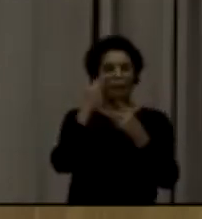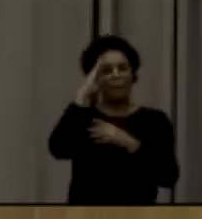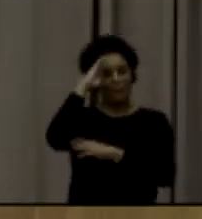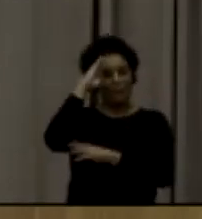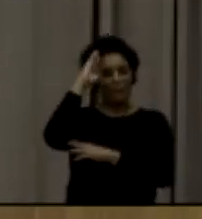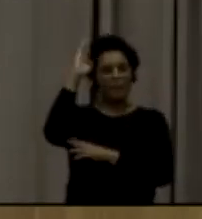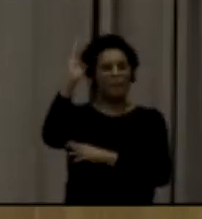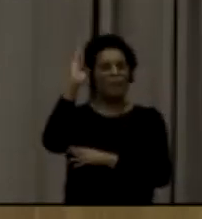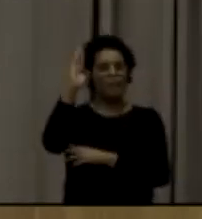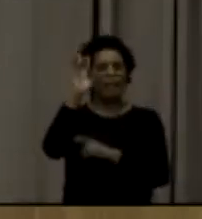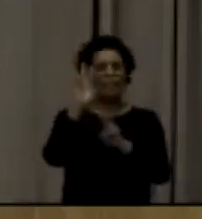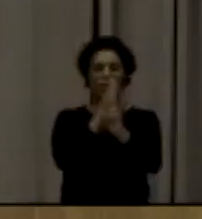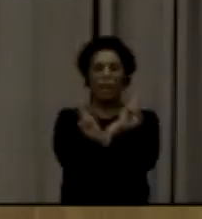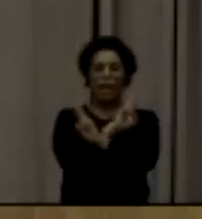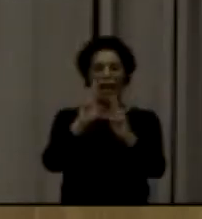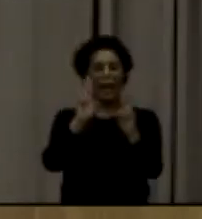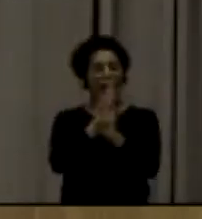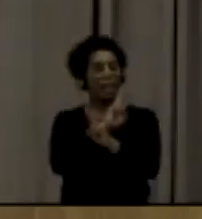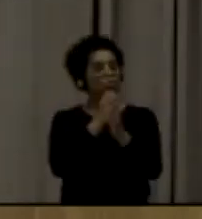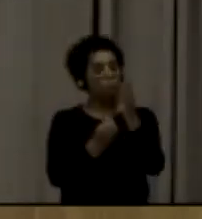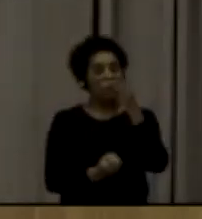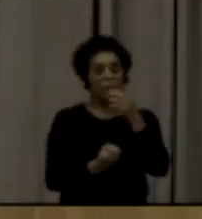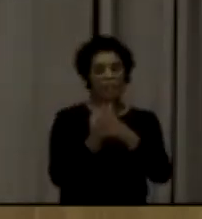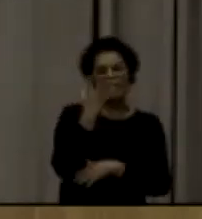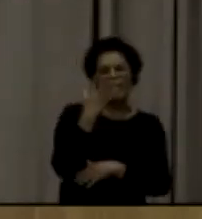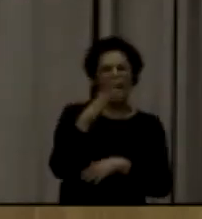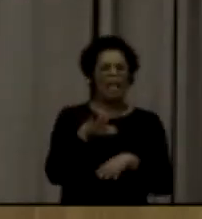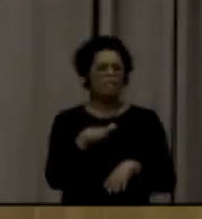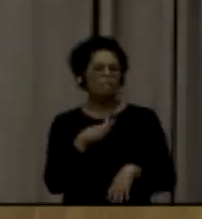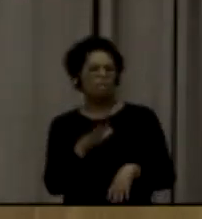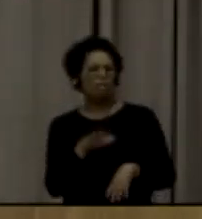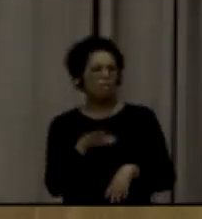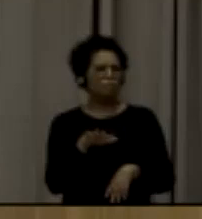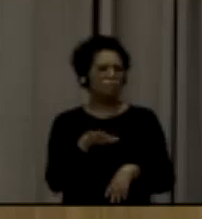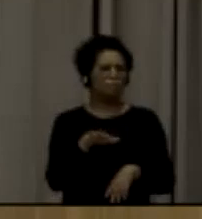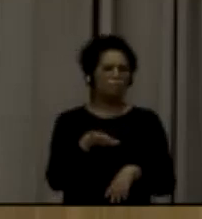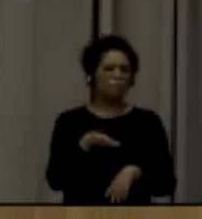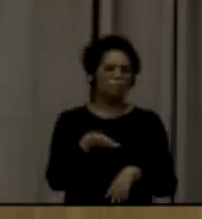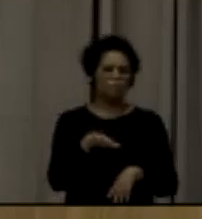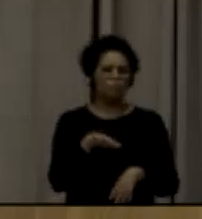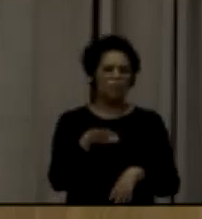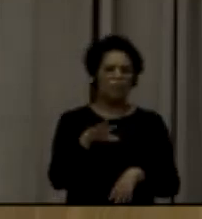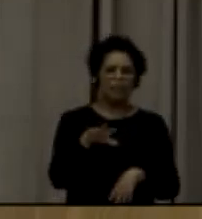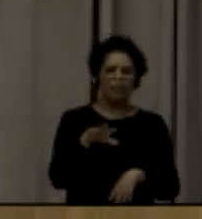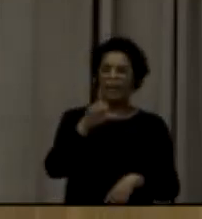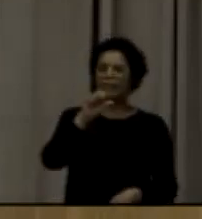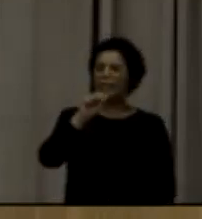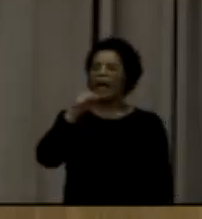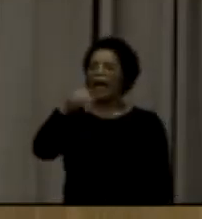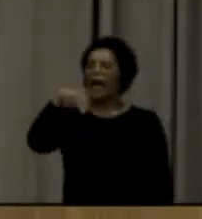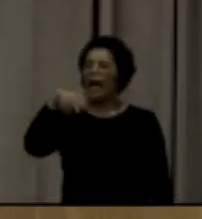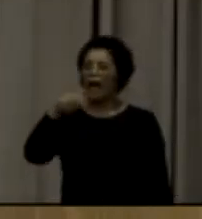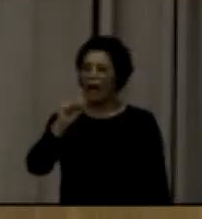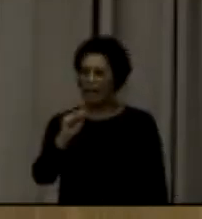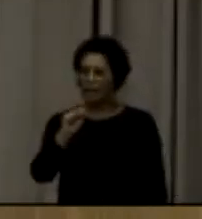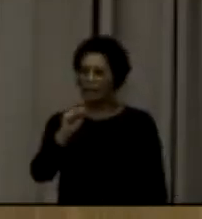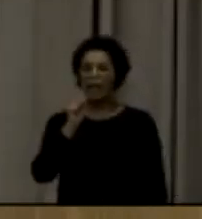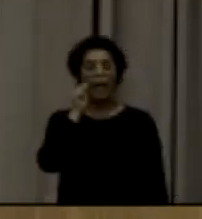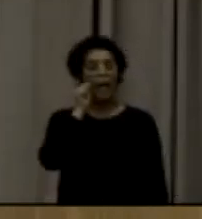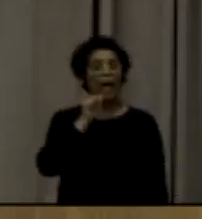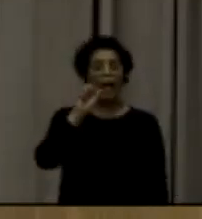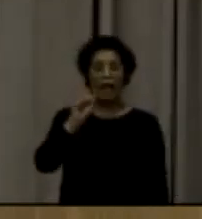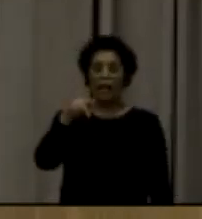rede Dansop, que foi fundada no nível da nossa Ana,